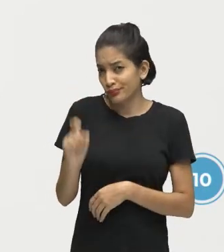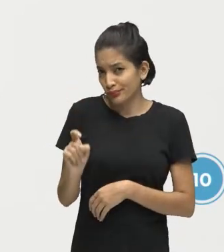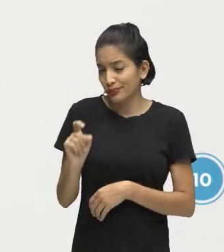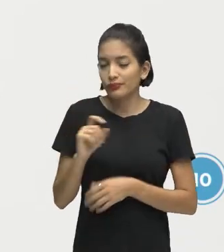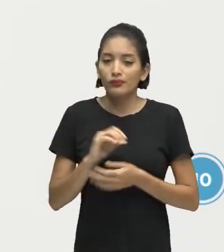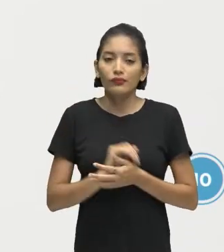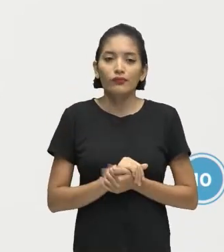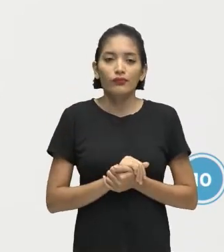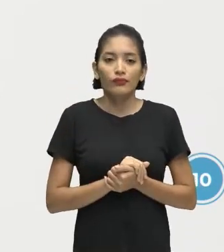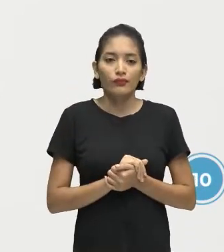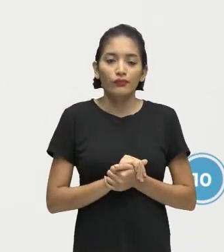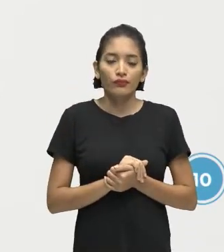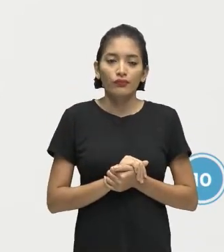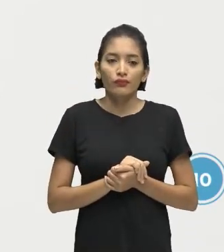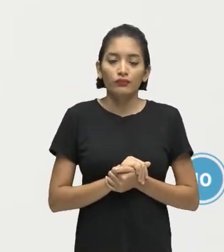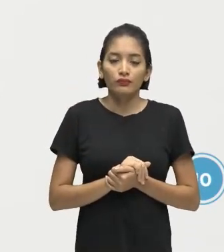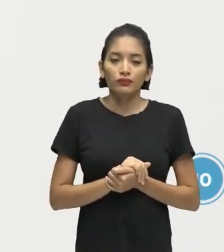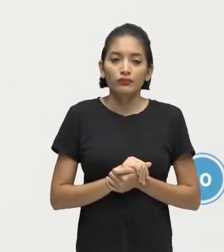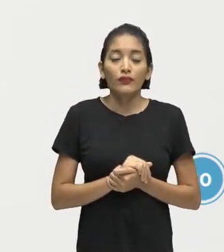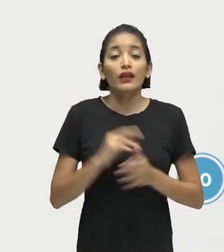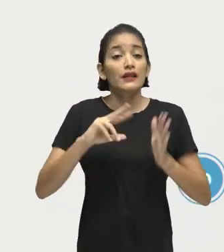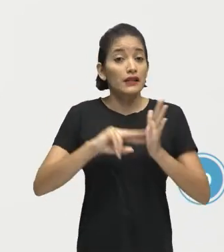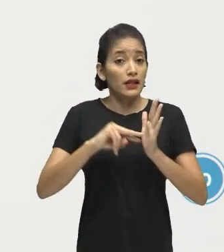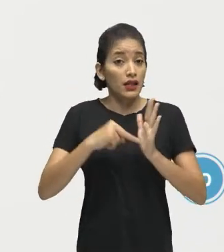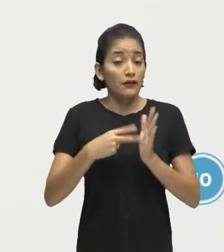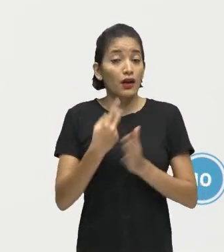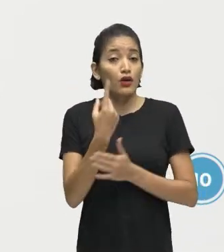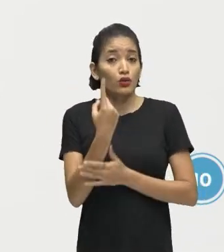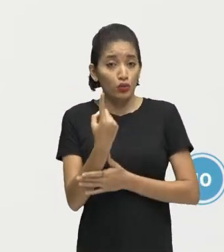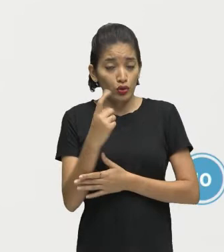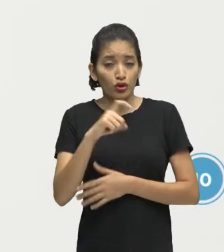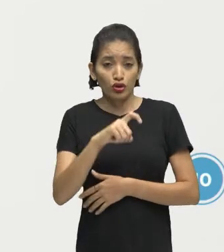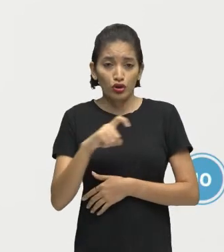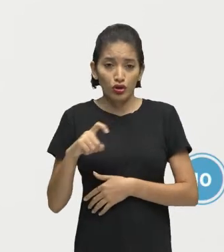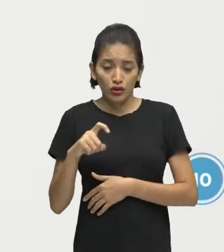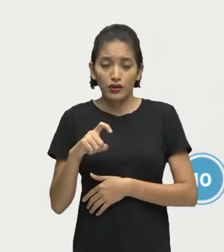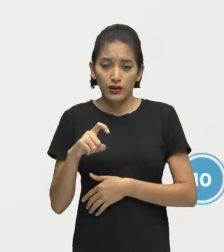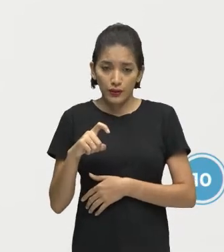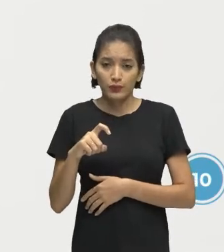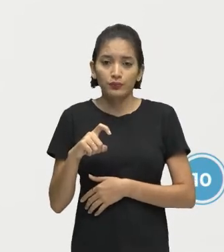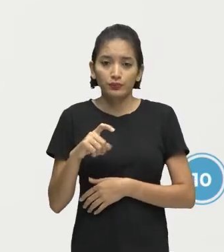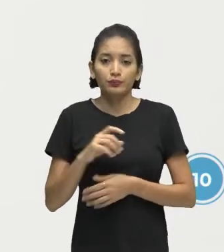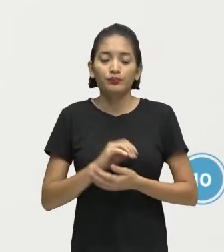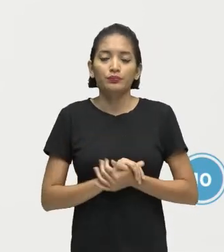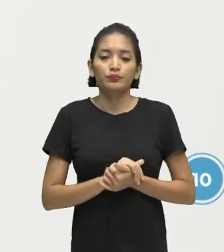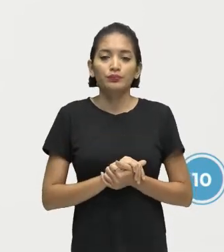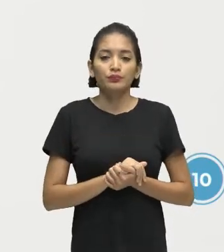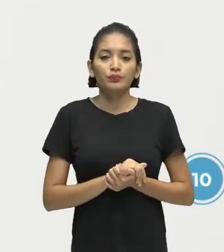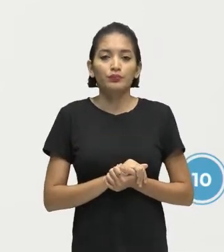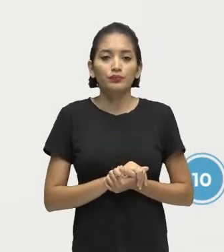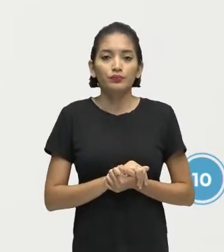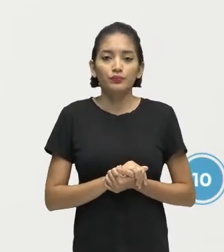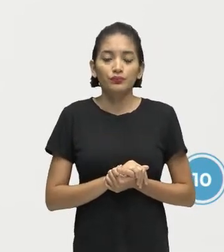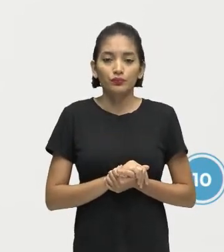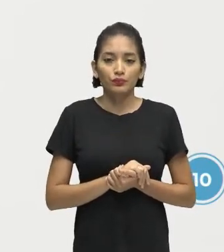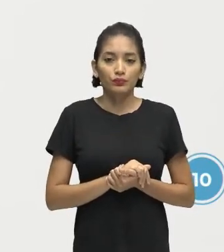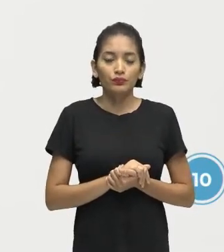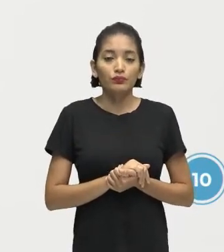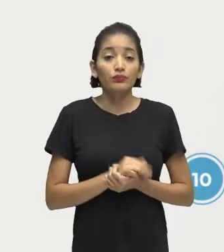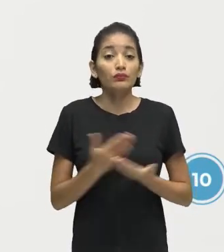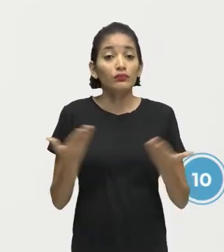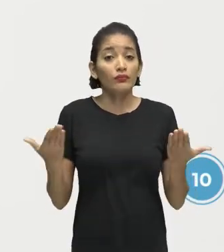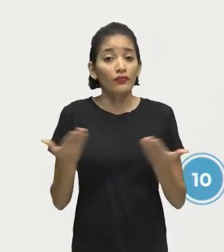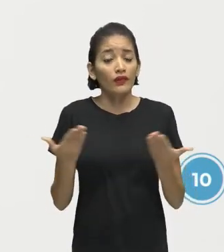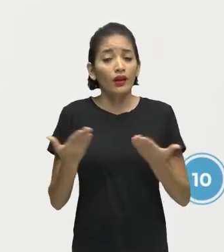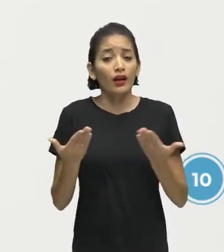dobro é 2 vezes o valor. Então, vai ser 2x. Aí, agora a gente